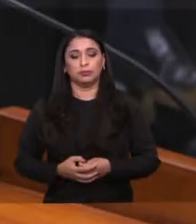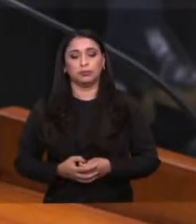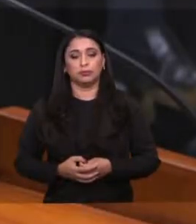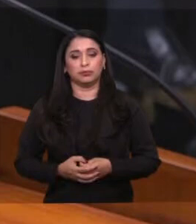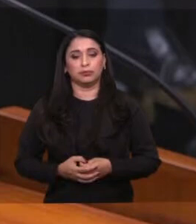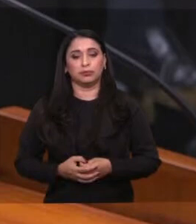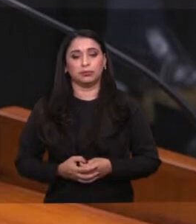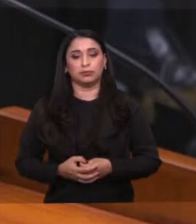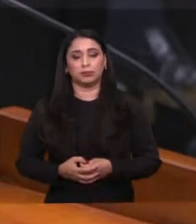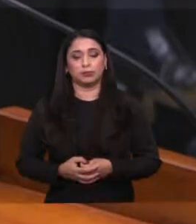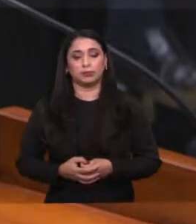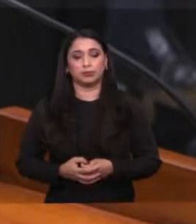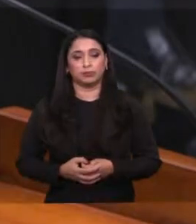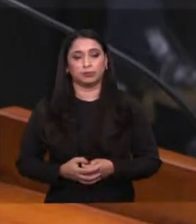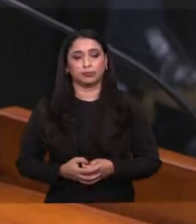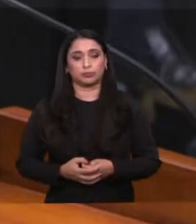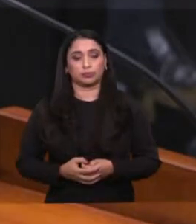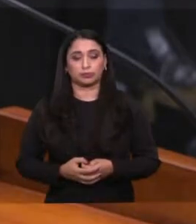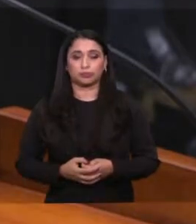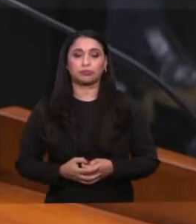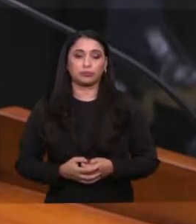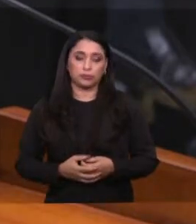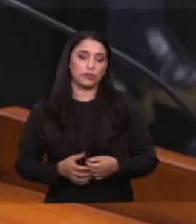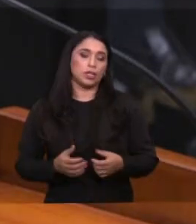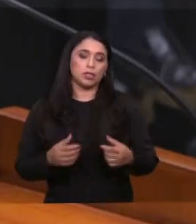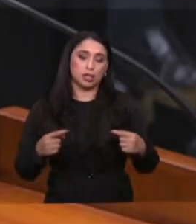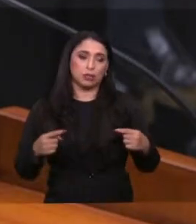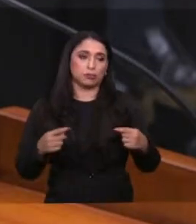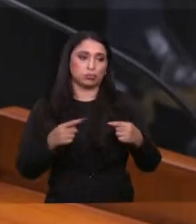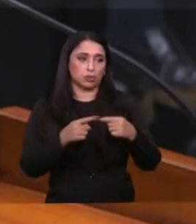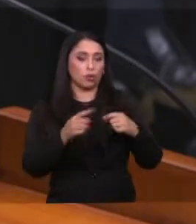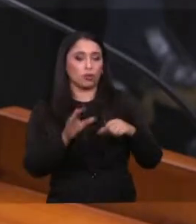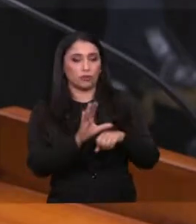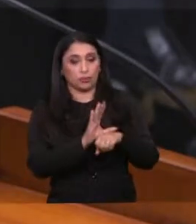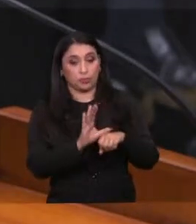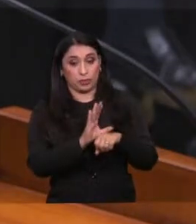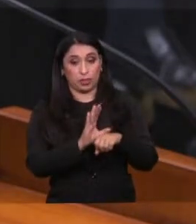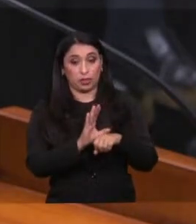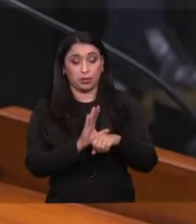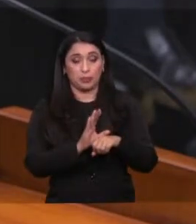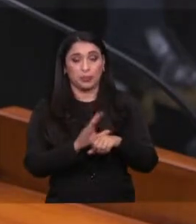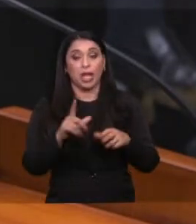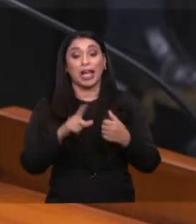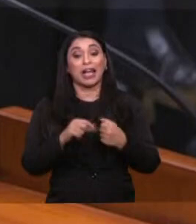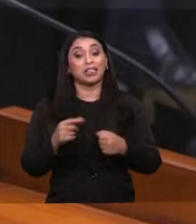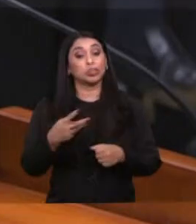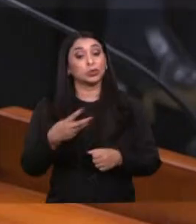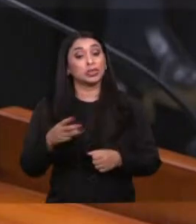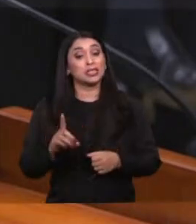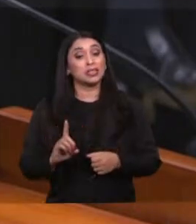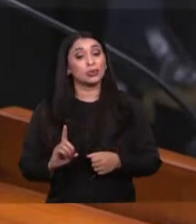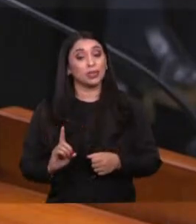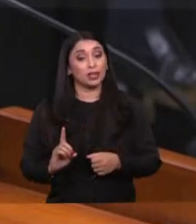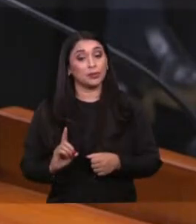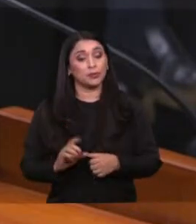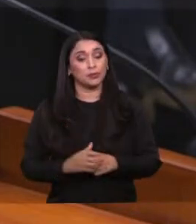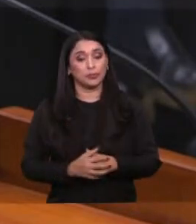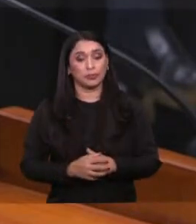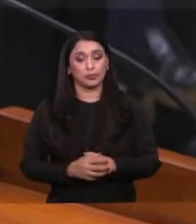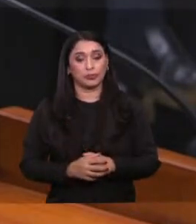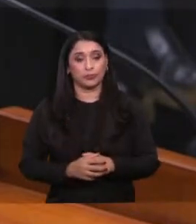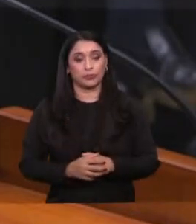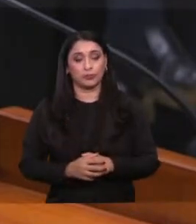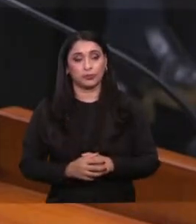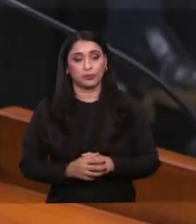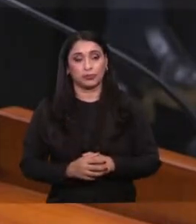de conformidade à Constituição. Com relação ao artigo 3º D, em